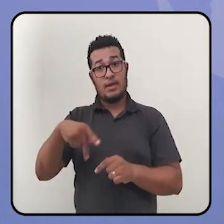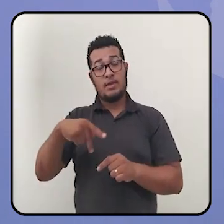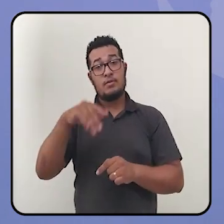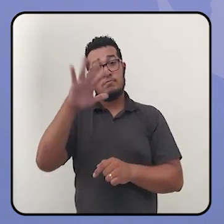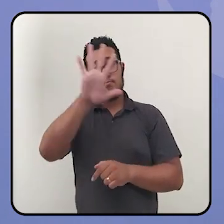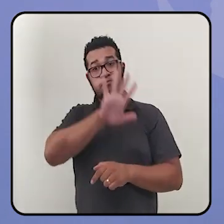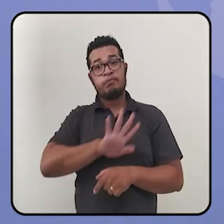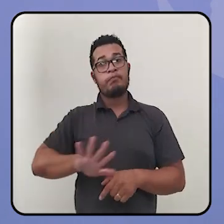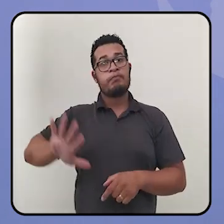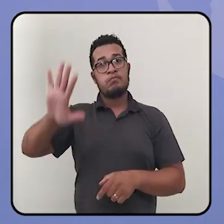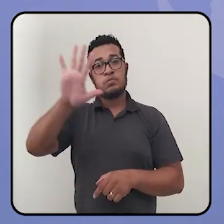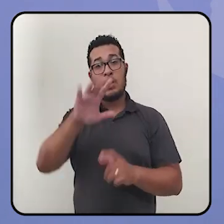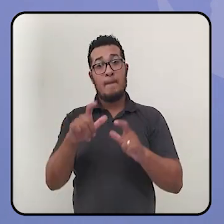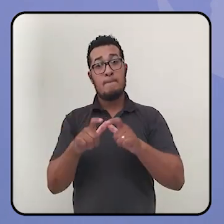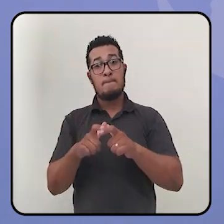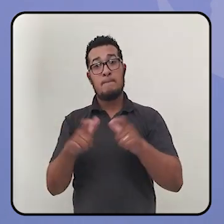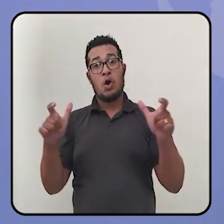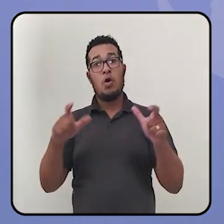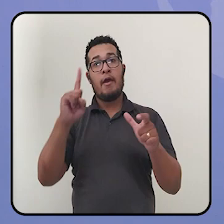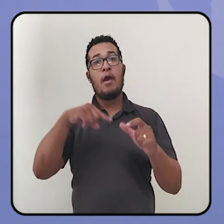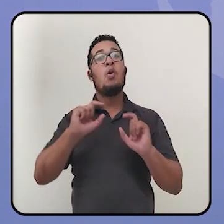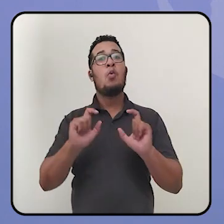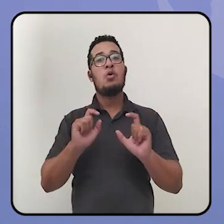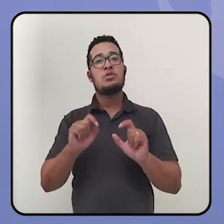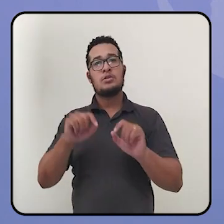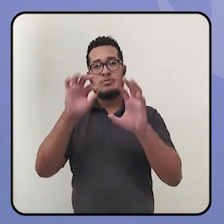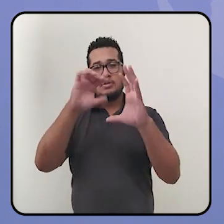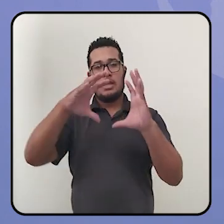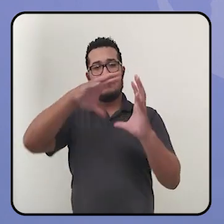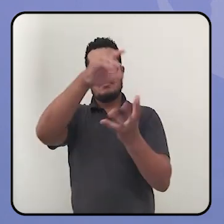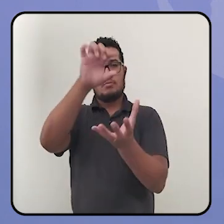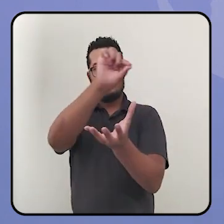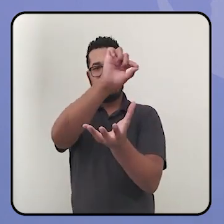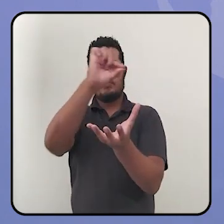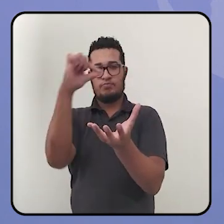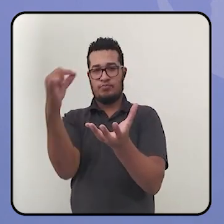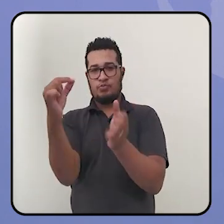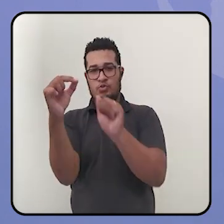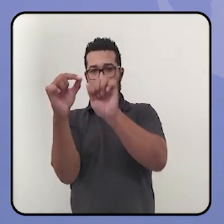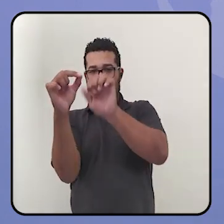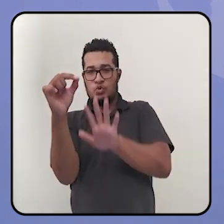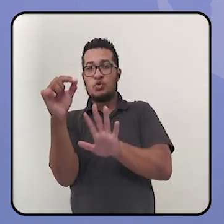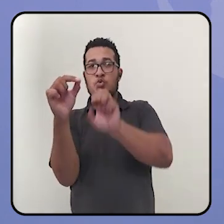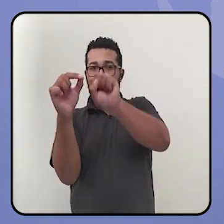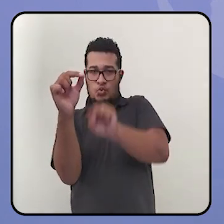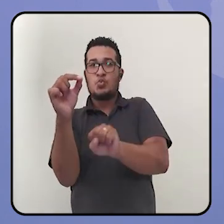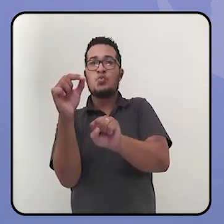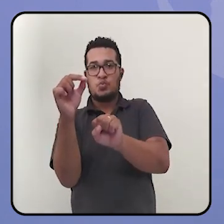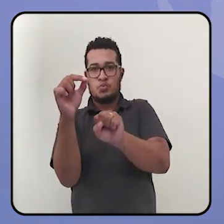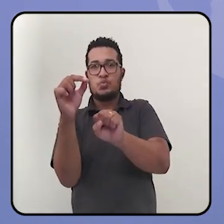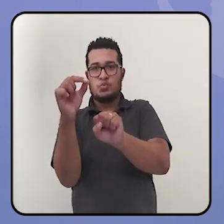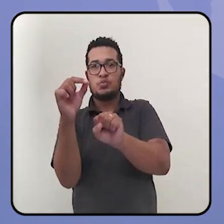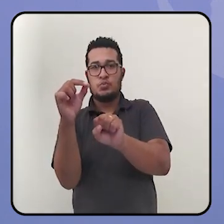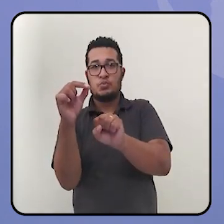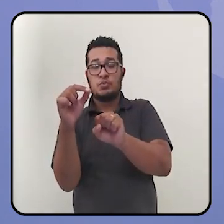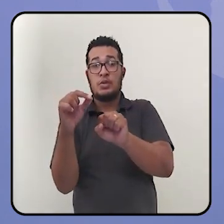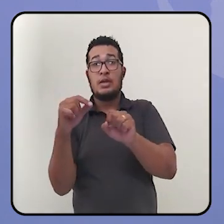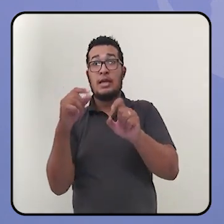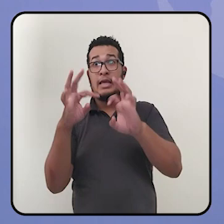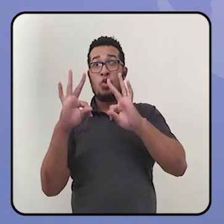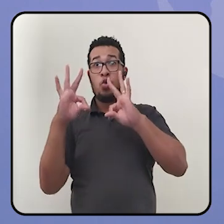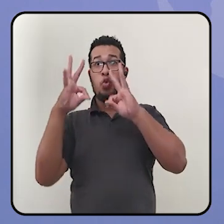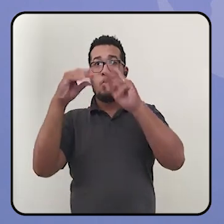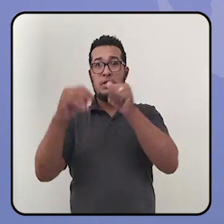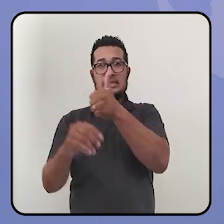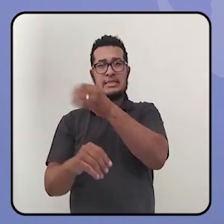nosso estado. E não só no nosso estado, mas em várias partes do nosso país, no litoral. Então, infelizmente, a construção das casas no Brasil